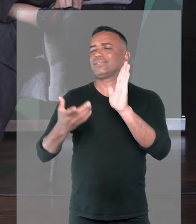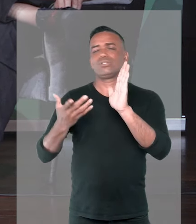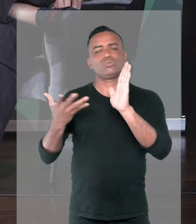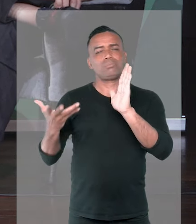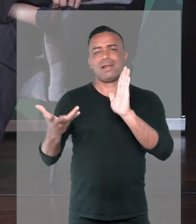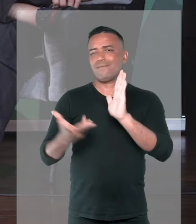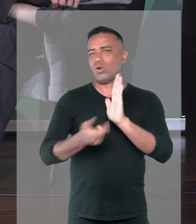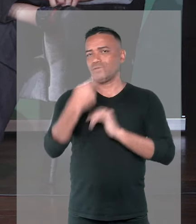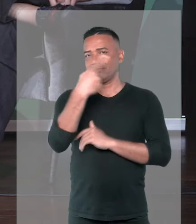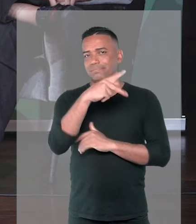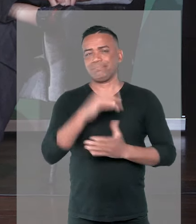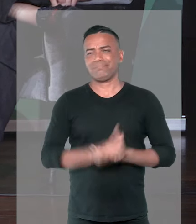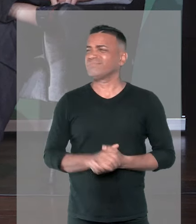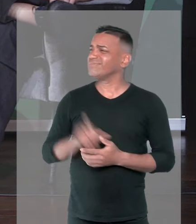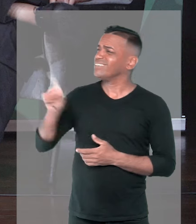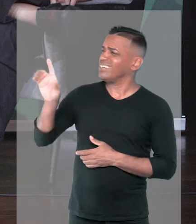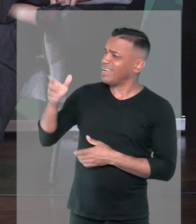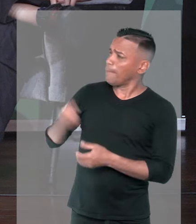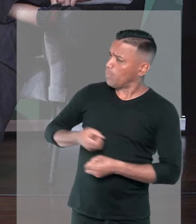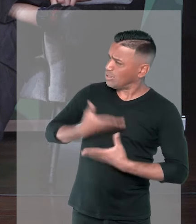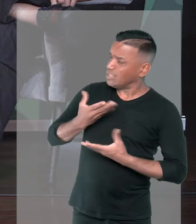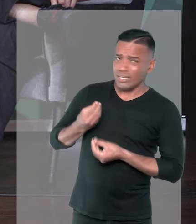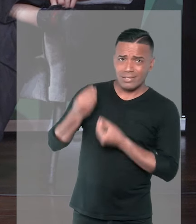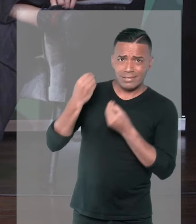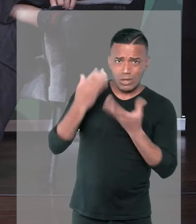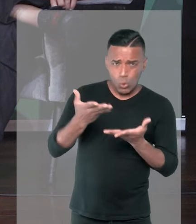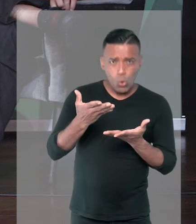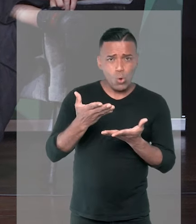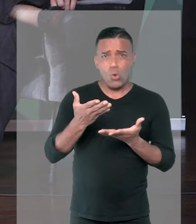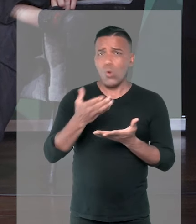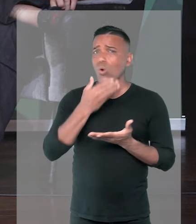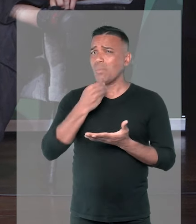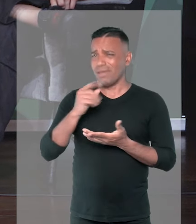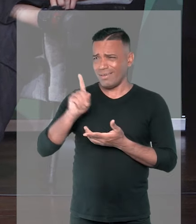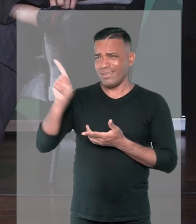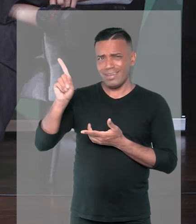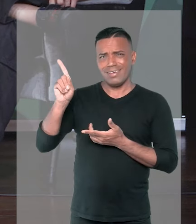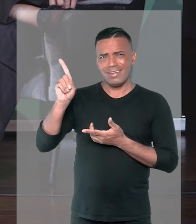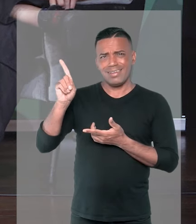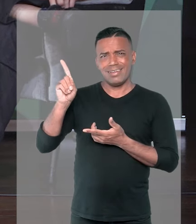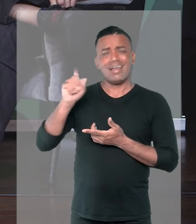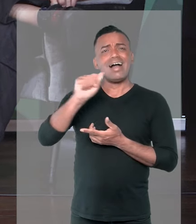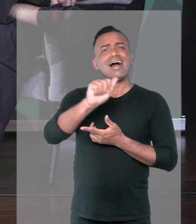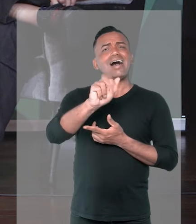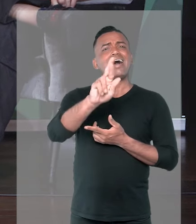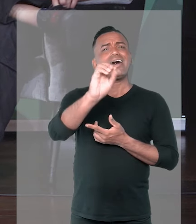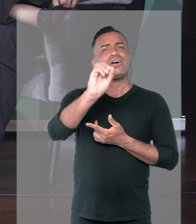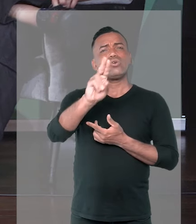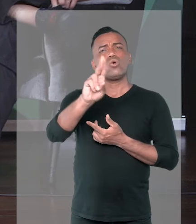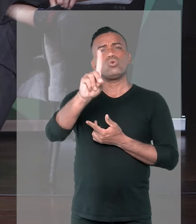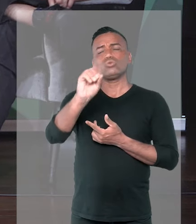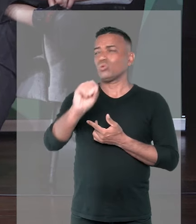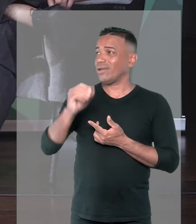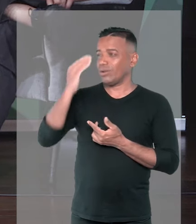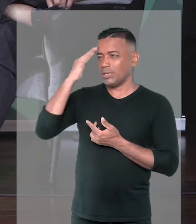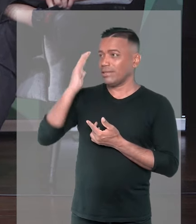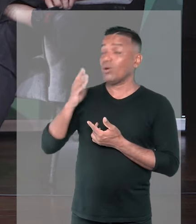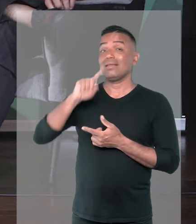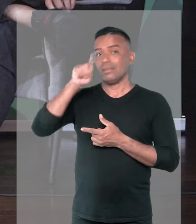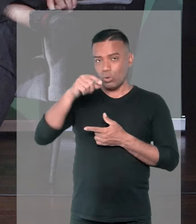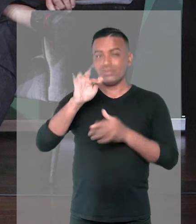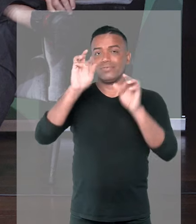Silvio eu falei cara isso é poesia você já entregou ise pesse pinatar se tivesse vivo Aroldo de Campos ele demorou a entender mas depois no final ele